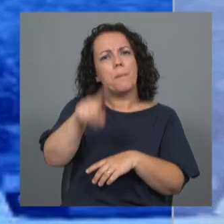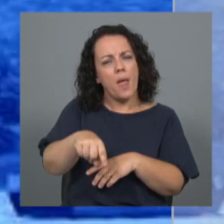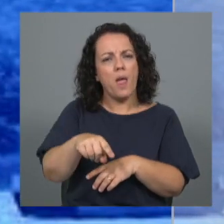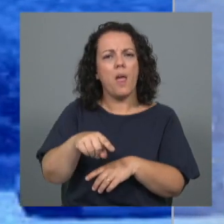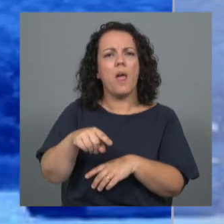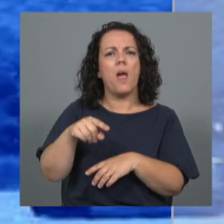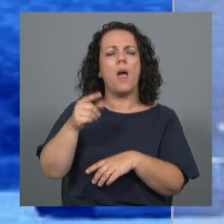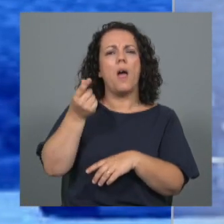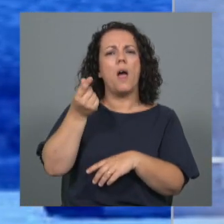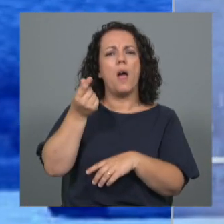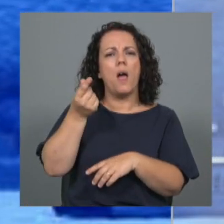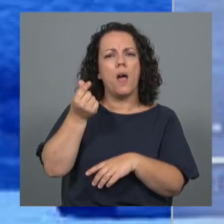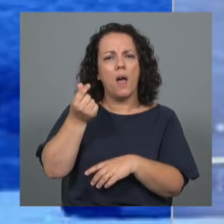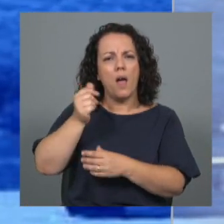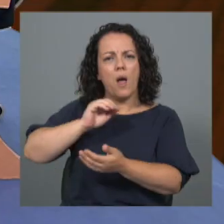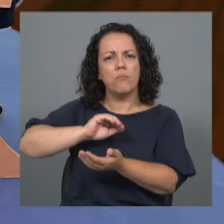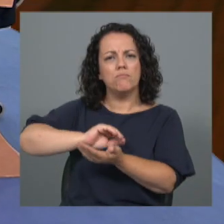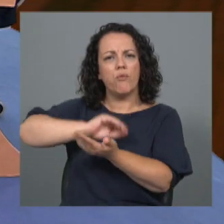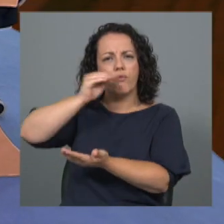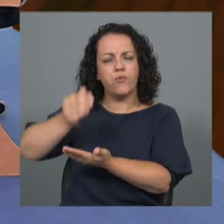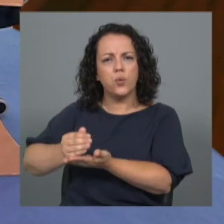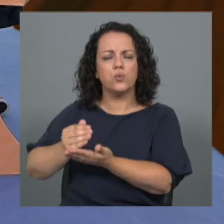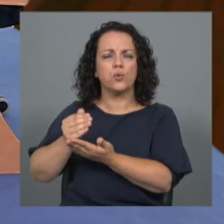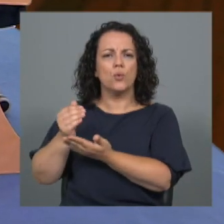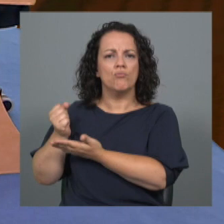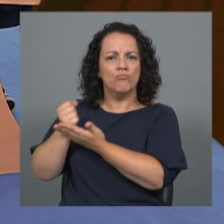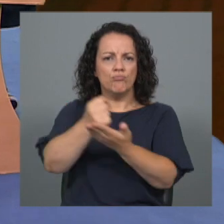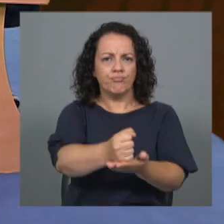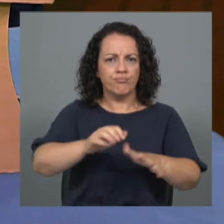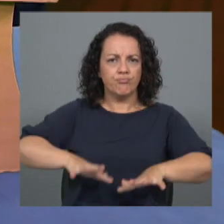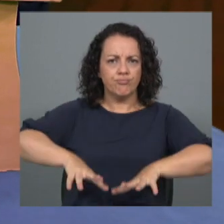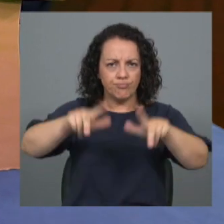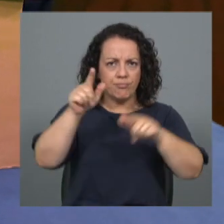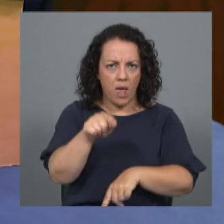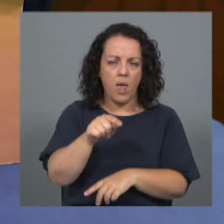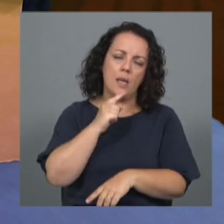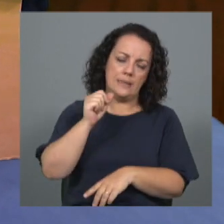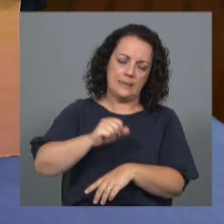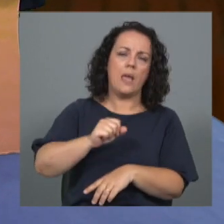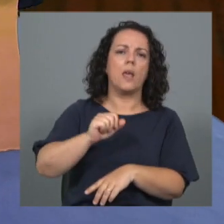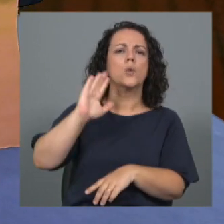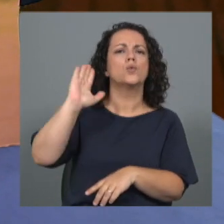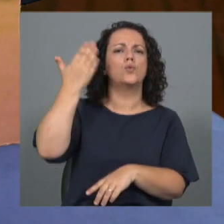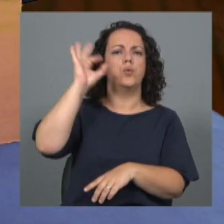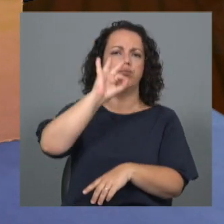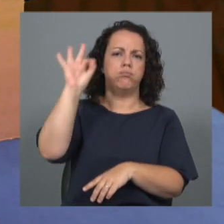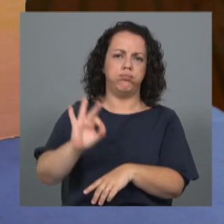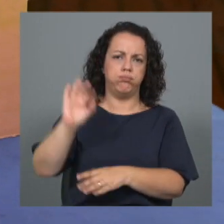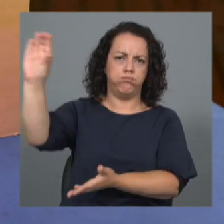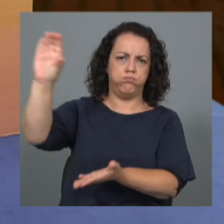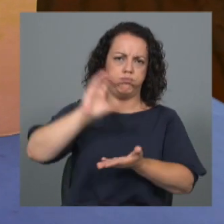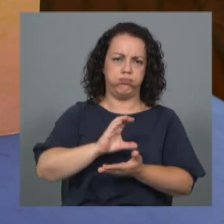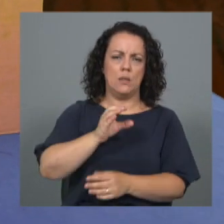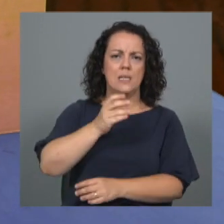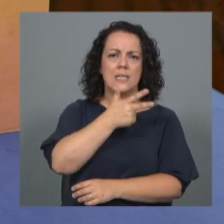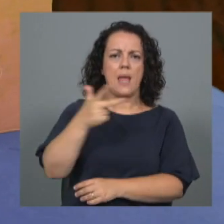Fundo de Resiliência e Recuperação? É fundamentalmente essa a fonte de financiamento. São mais de 100 milhões de euros só para